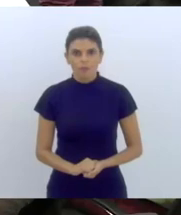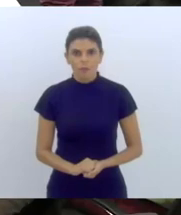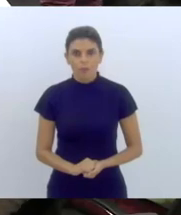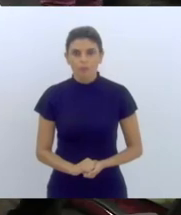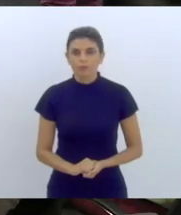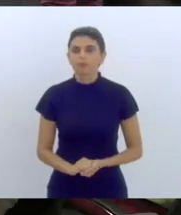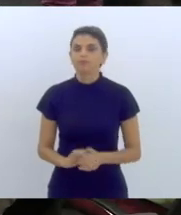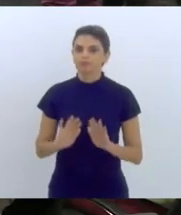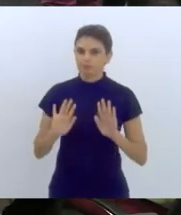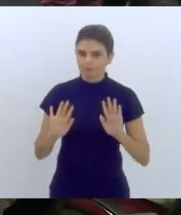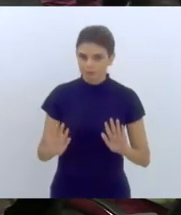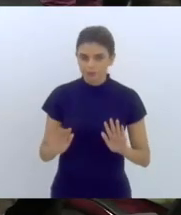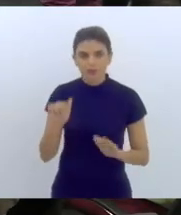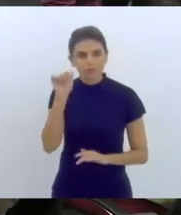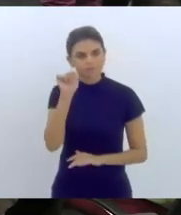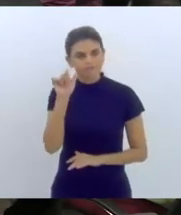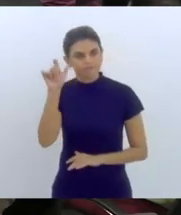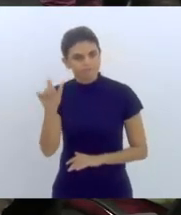Senhora presidente,